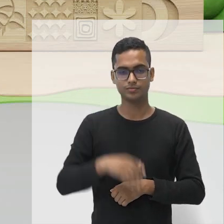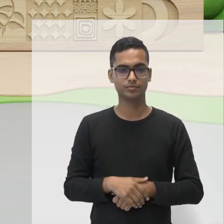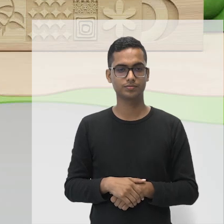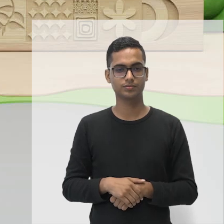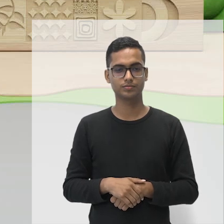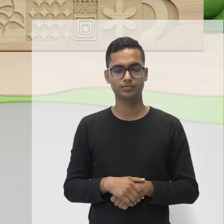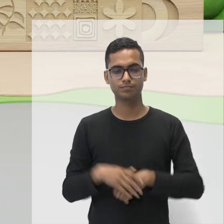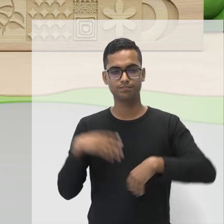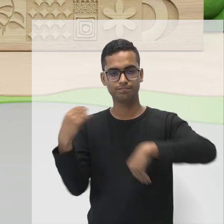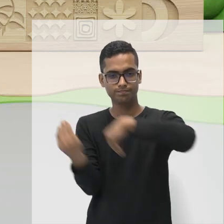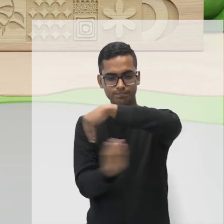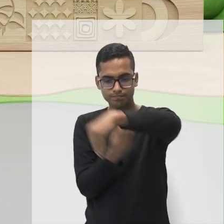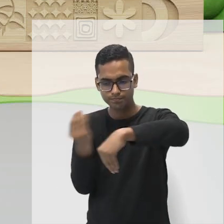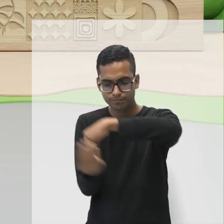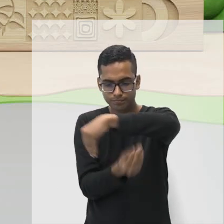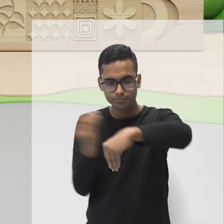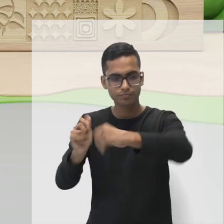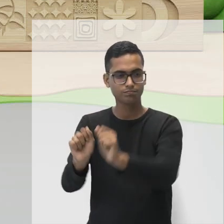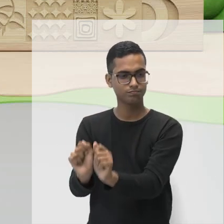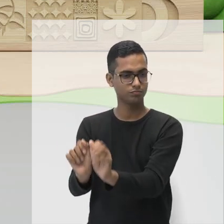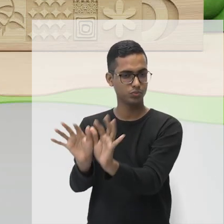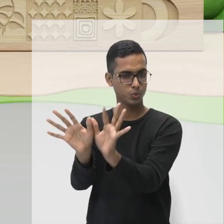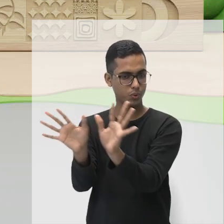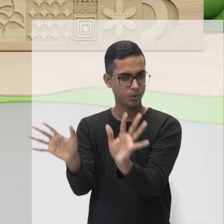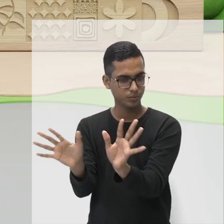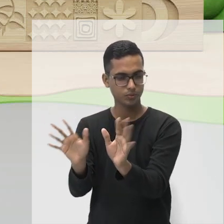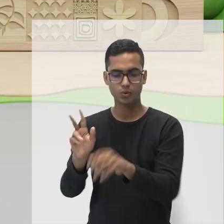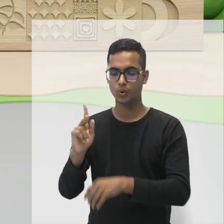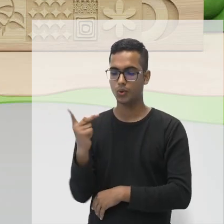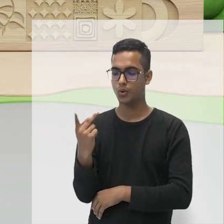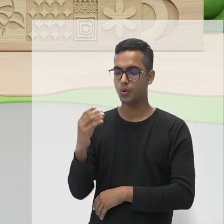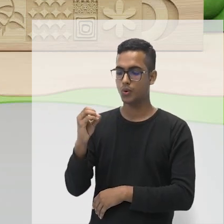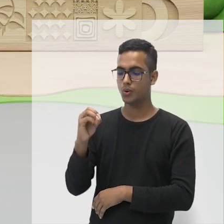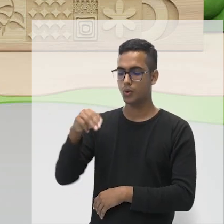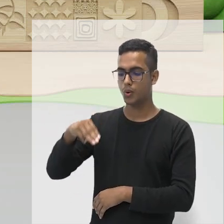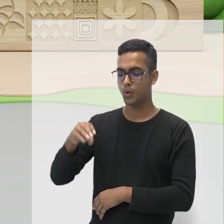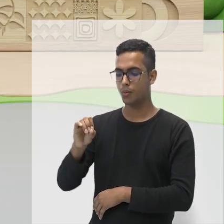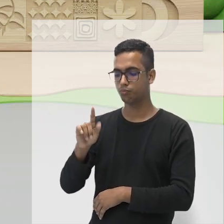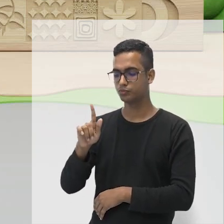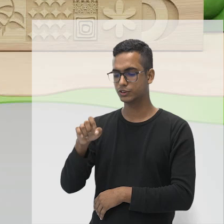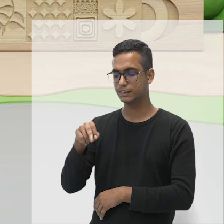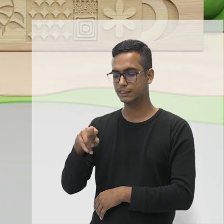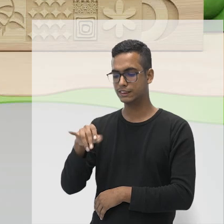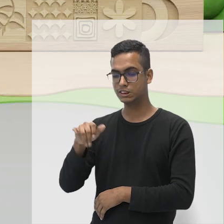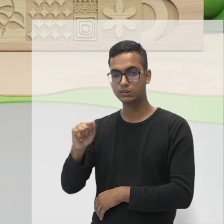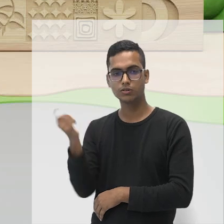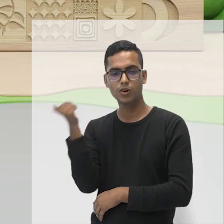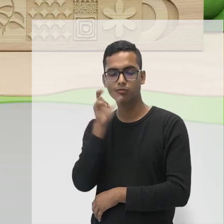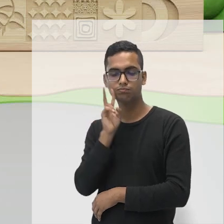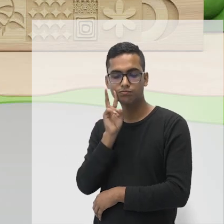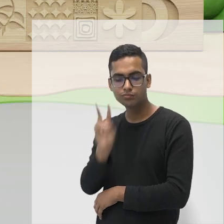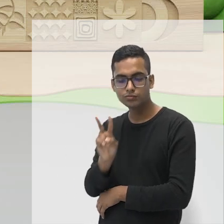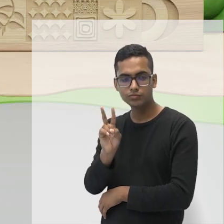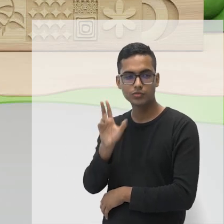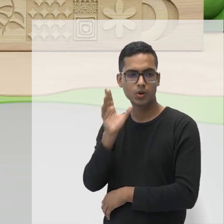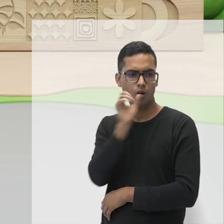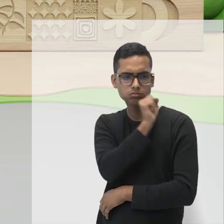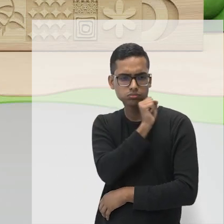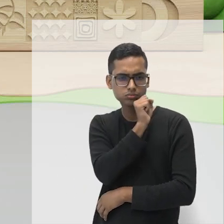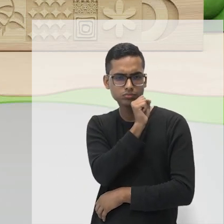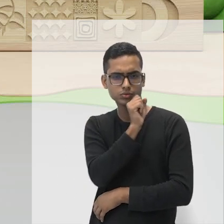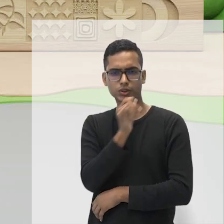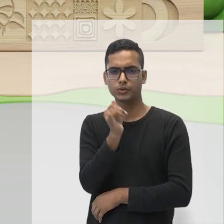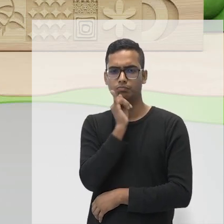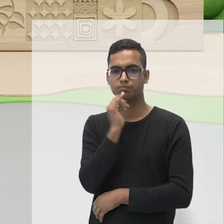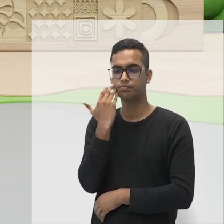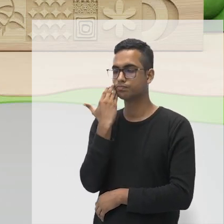mistura homogênea é aquela que eu, a olho nu, só identifico uma fase. Como exemplo,